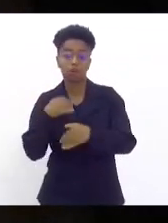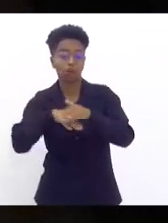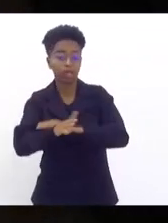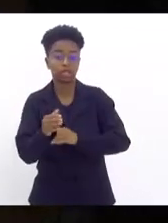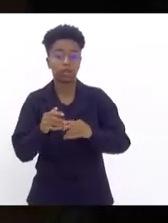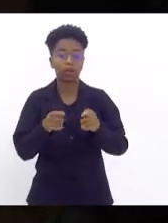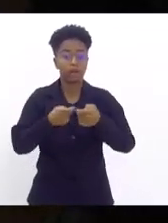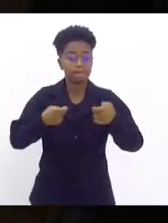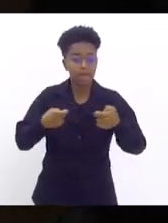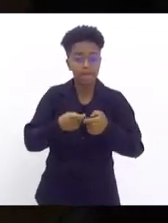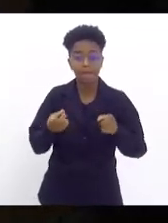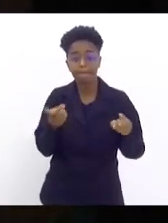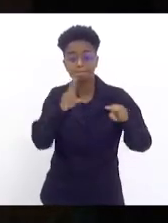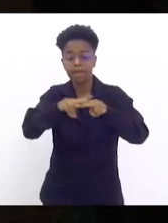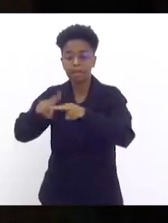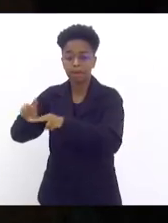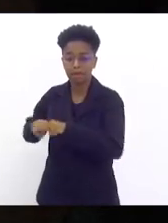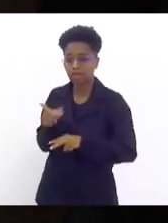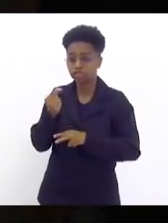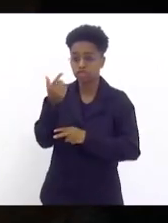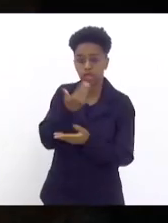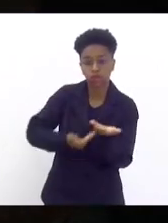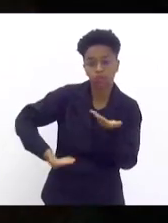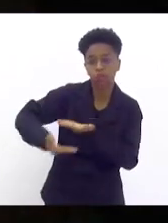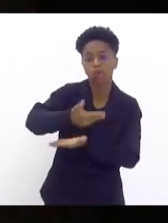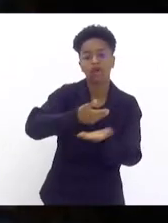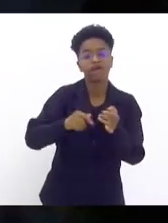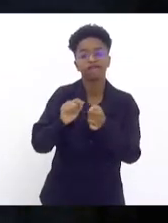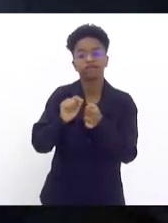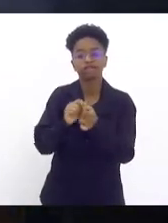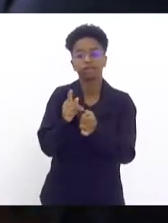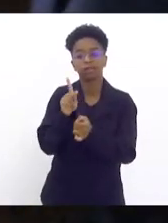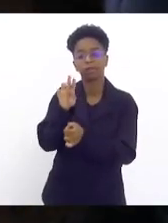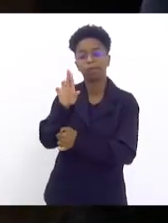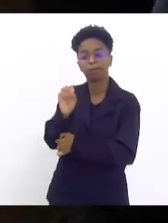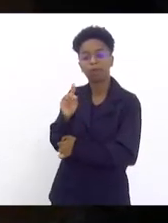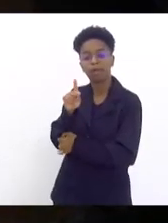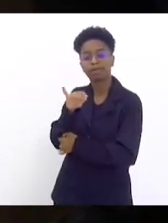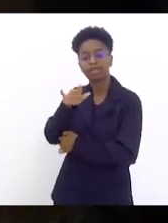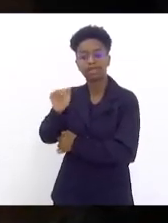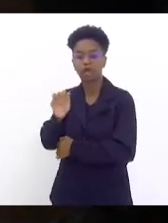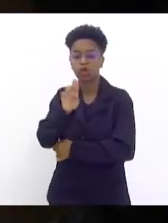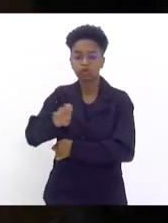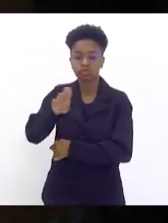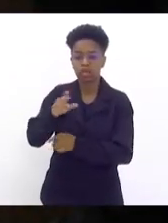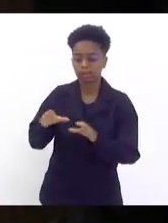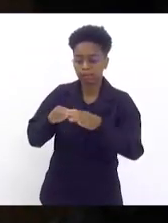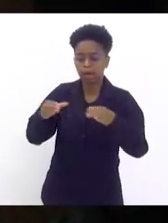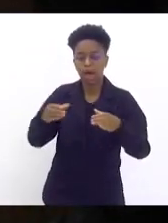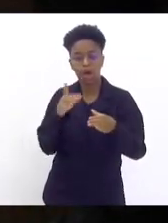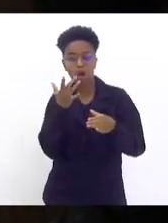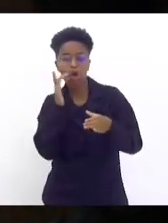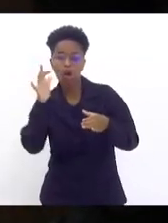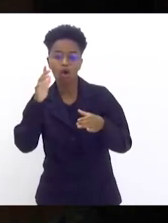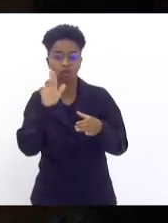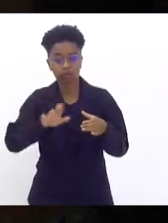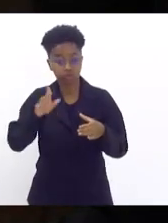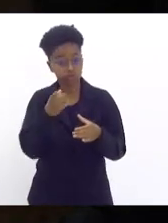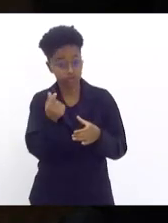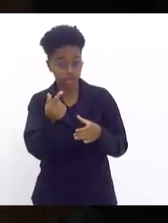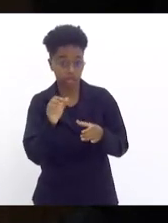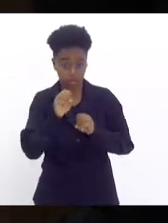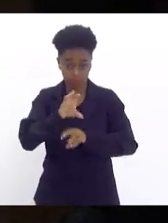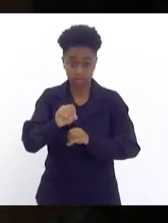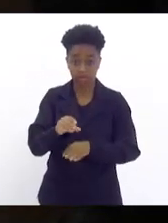trocando grana trocando fazendo propina gem com barra de ouro com dinheiro da educação Quem